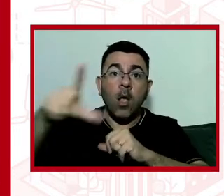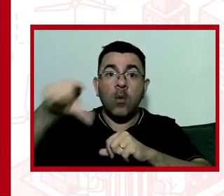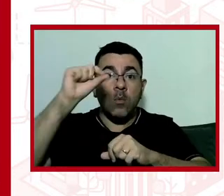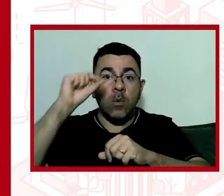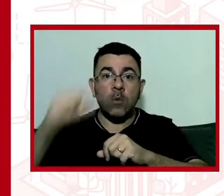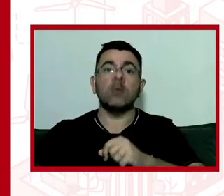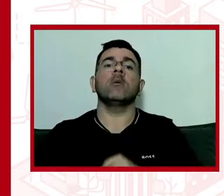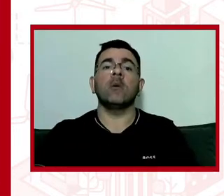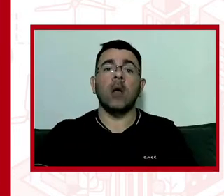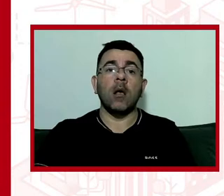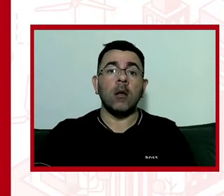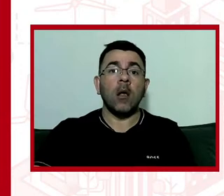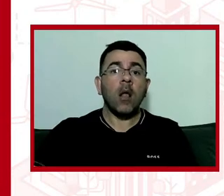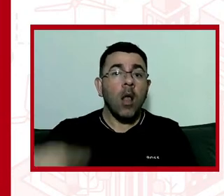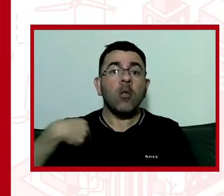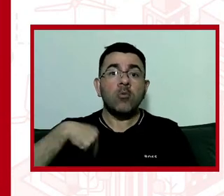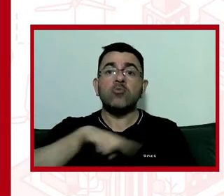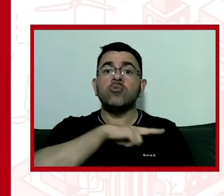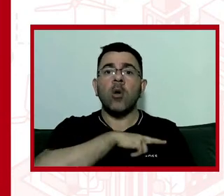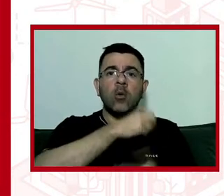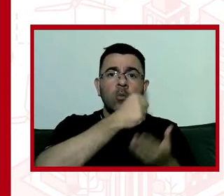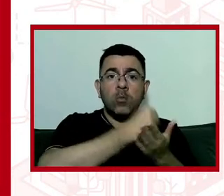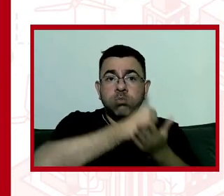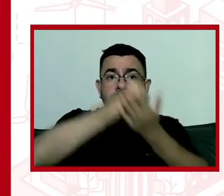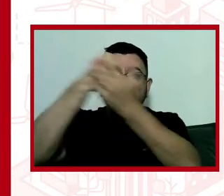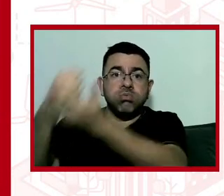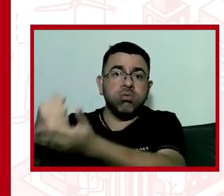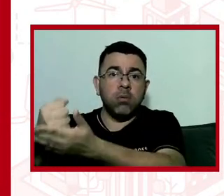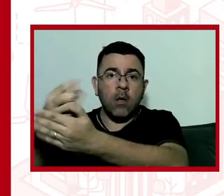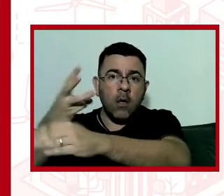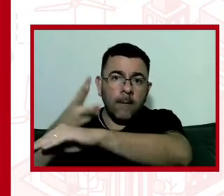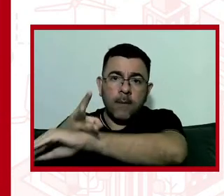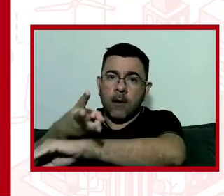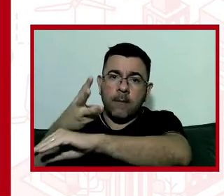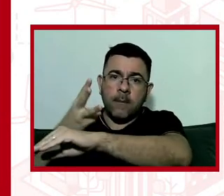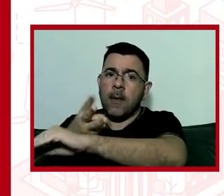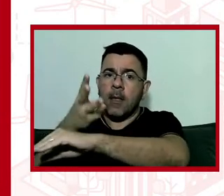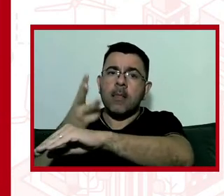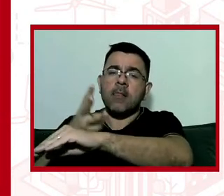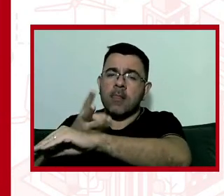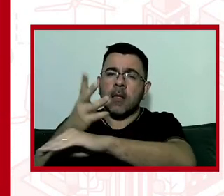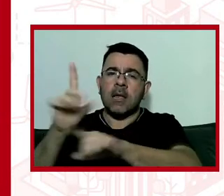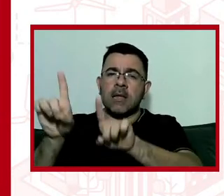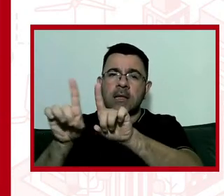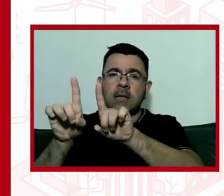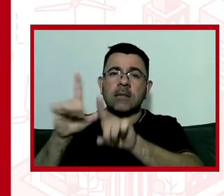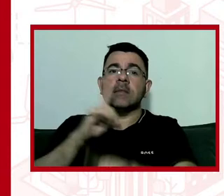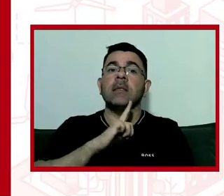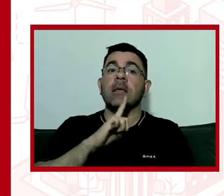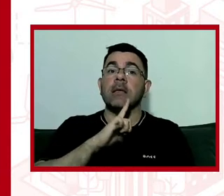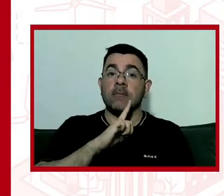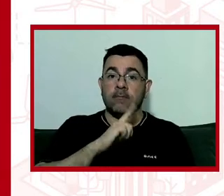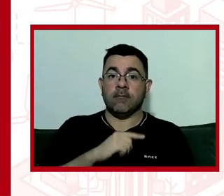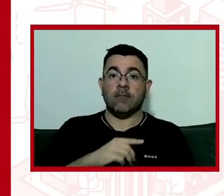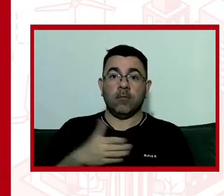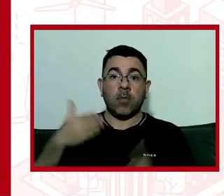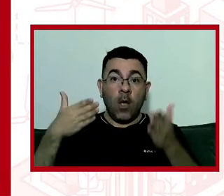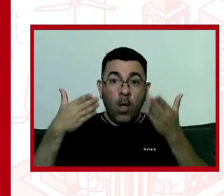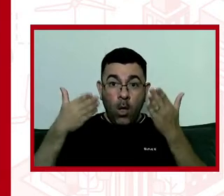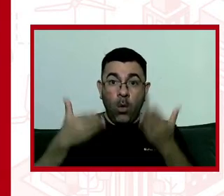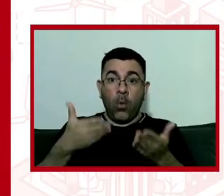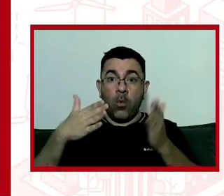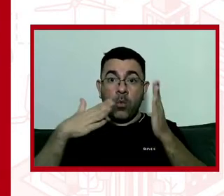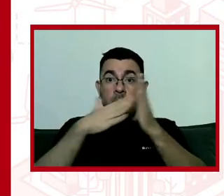gente conseguiu também fazer uma transposição pro WhatsApp então hoje o Recife é a cidade no mundo que manda mais